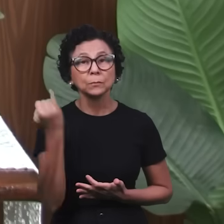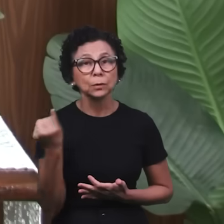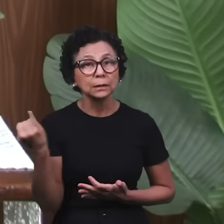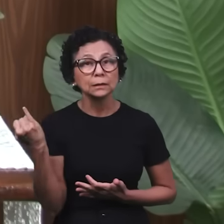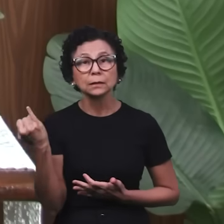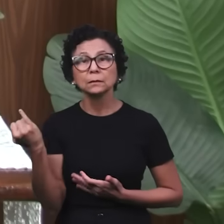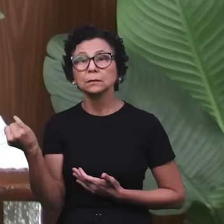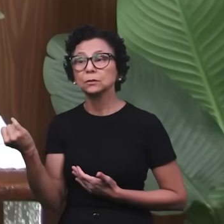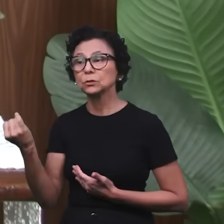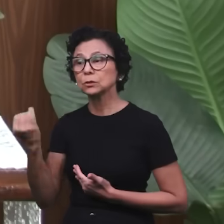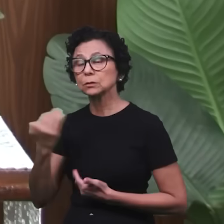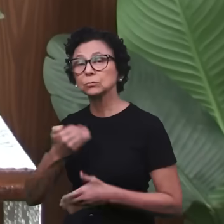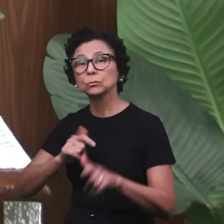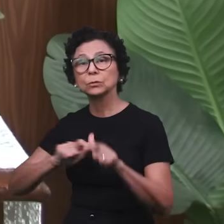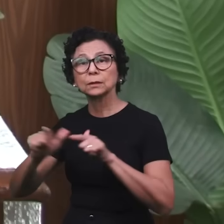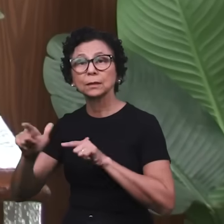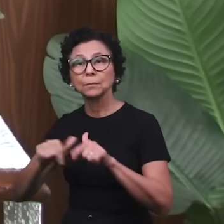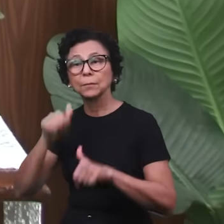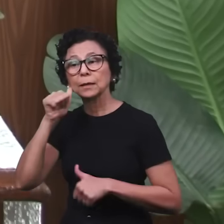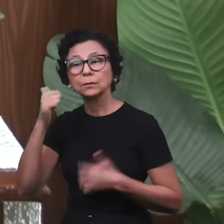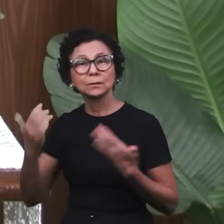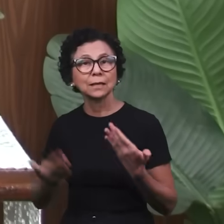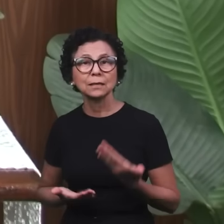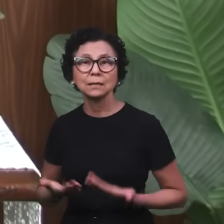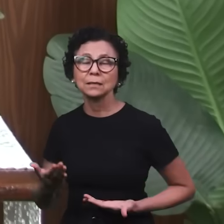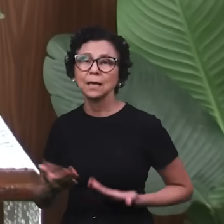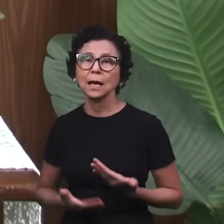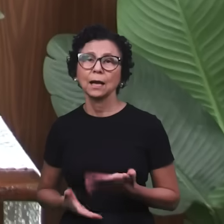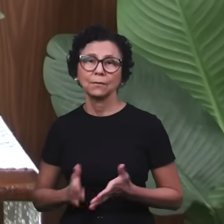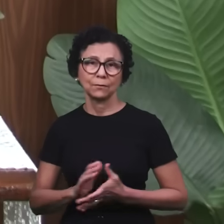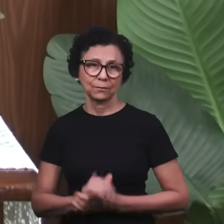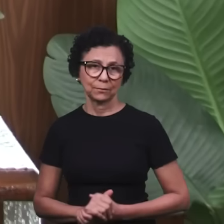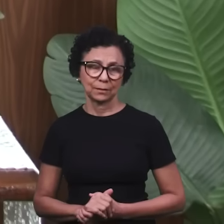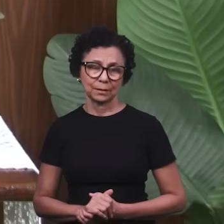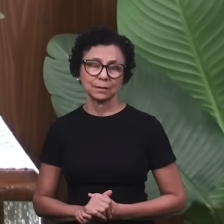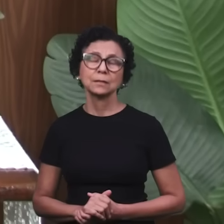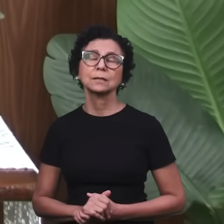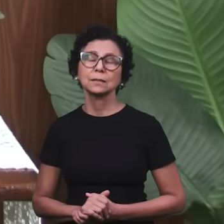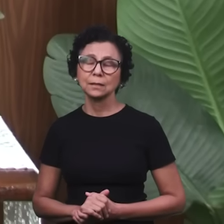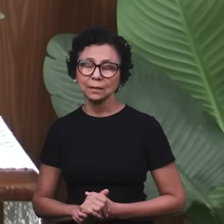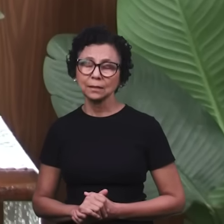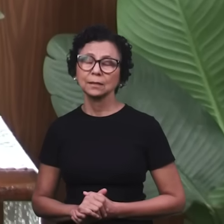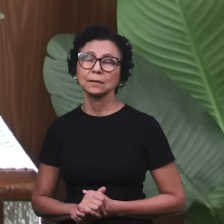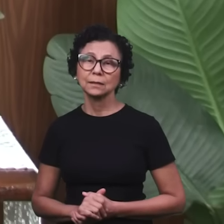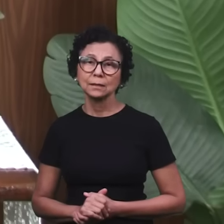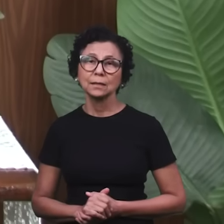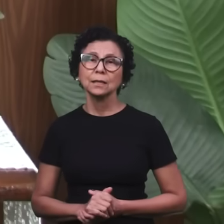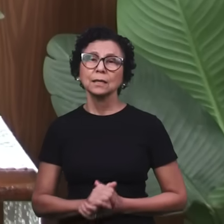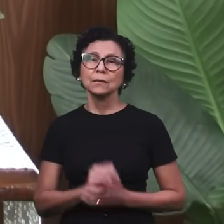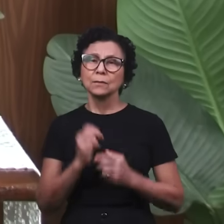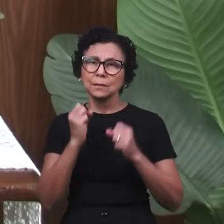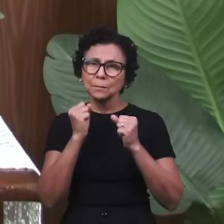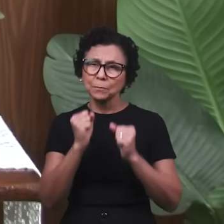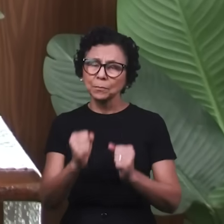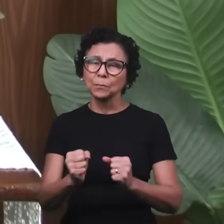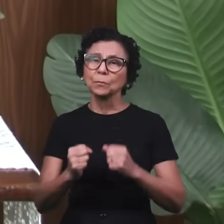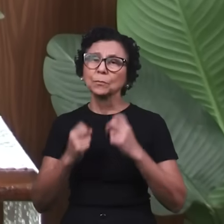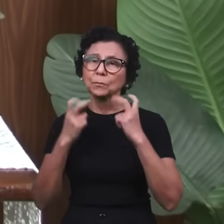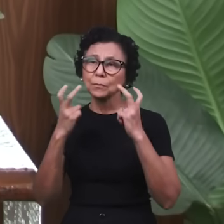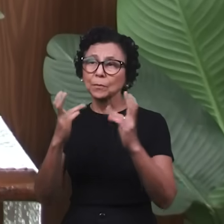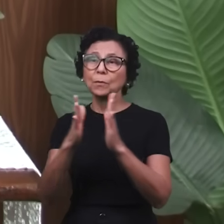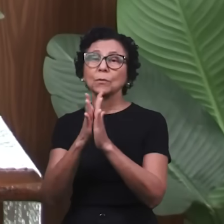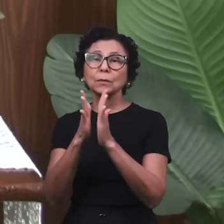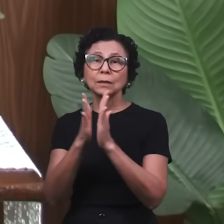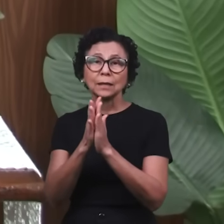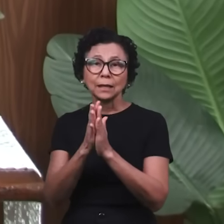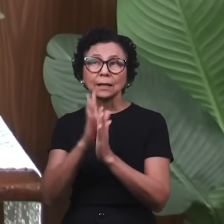A sua oração, que é a oração de um justo, justificado no poder do sangue de Jesus, pode muito em seus efeitos. Muitas vezes